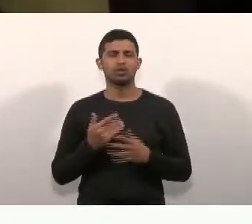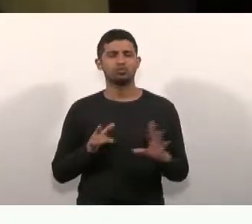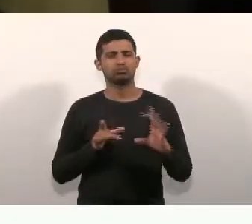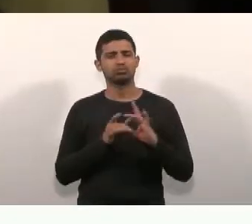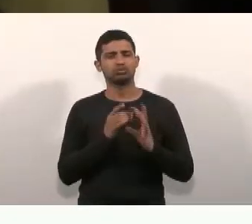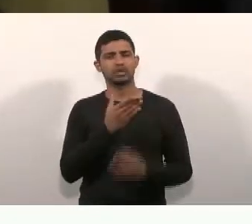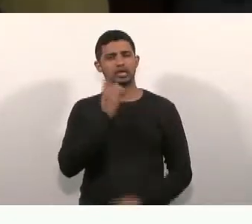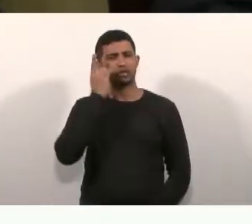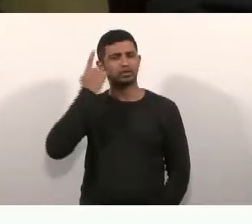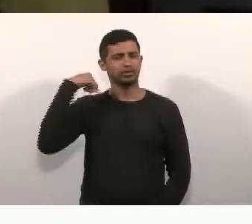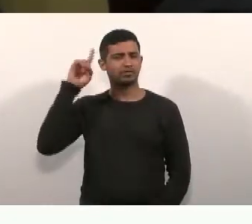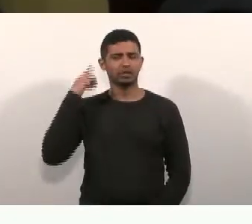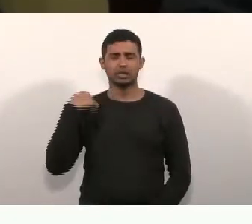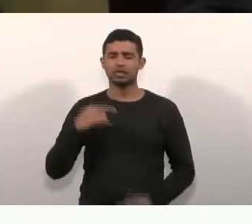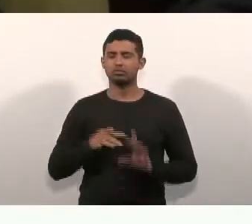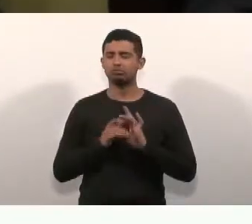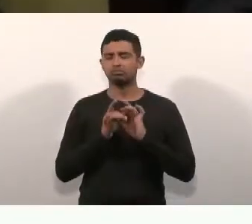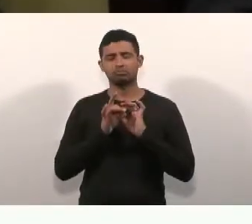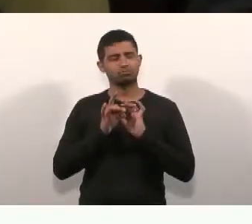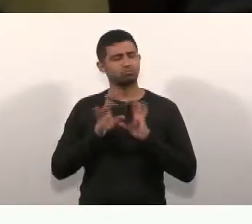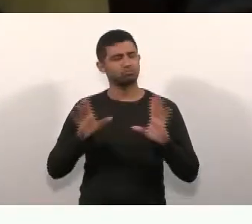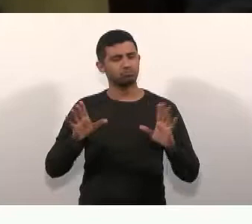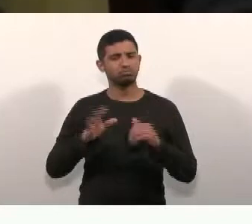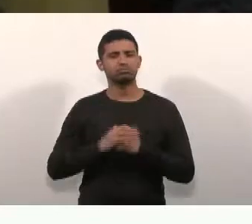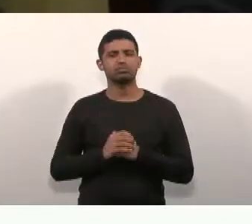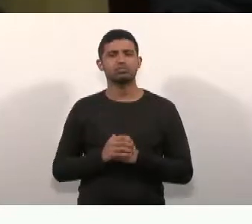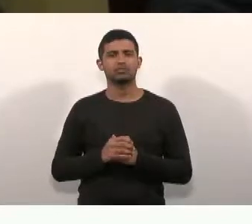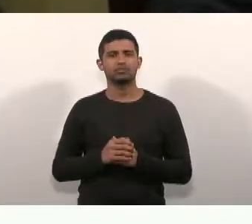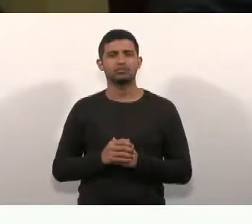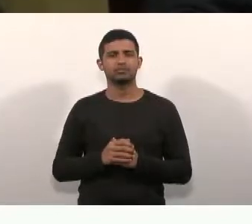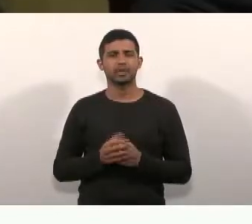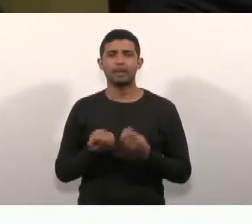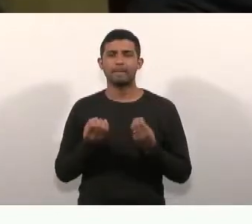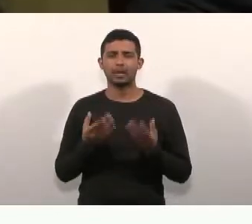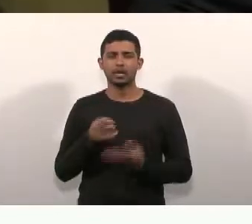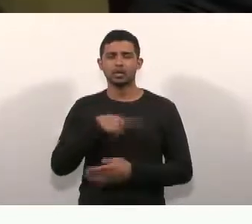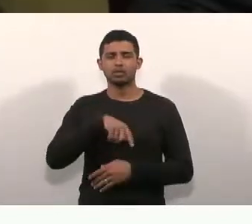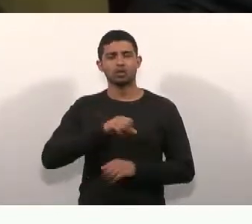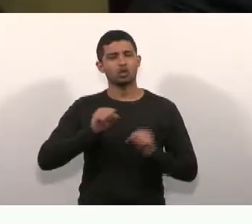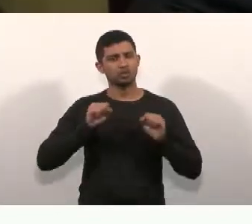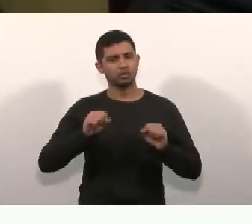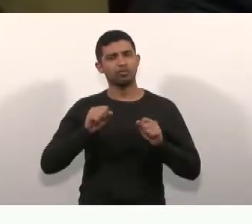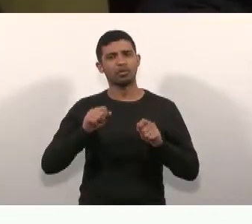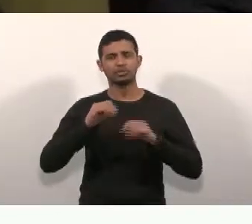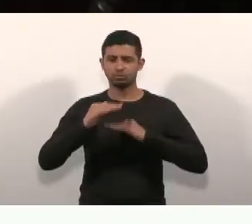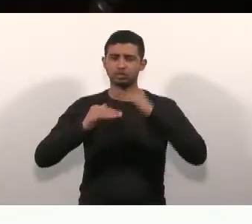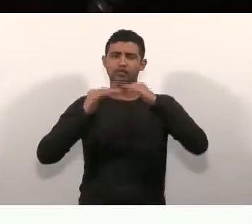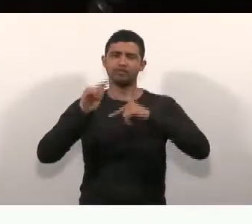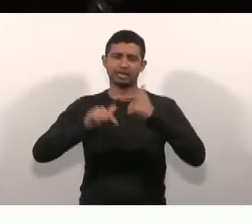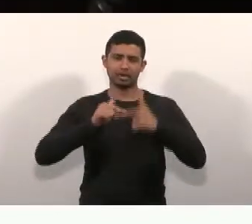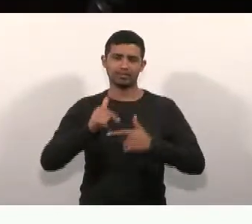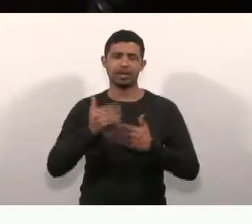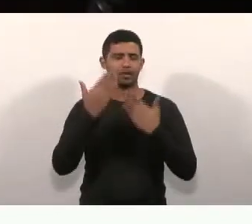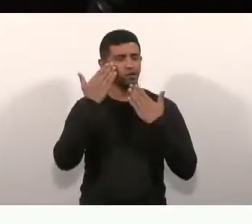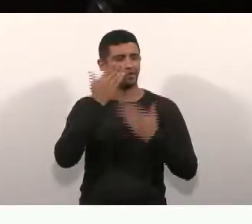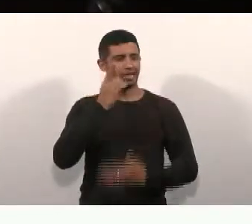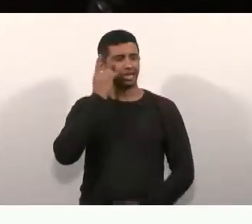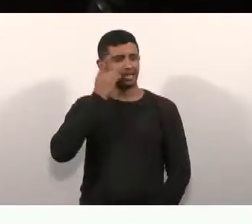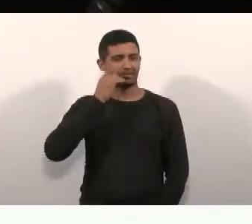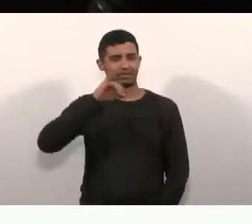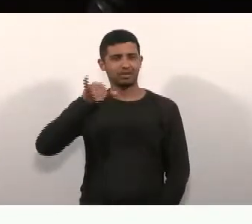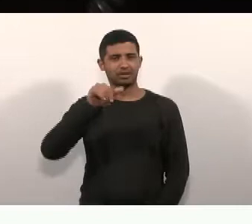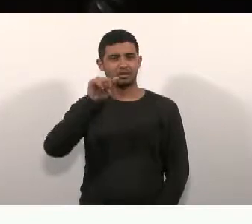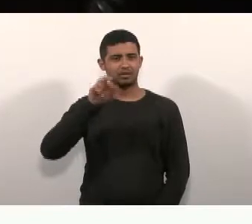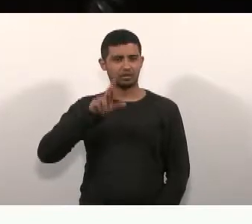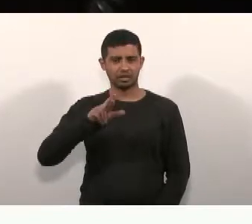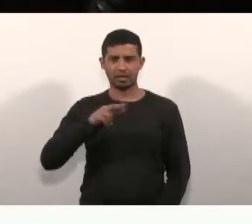com a comissão, e me coloco à disposição para que a gente possa realmente desenvolver esse trabalho. Muito obrigado, deputado Jair Bittencourt. Presidente,